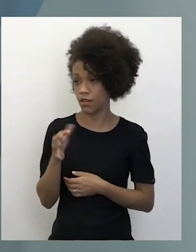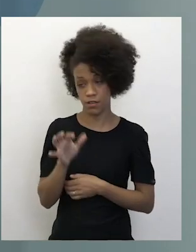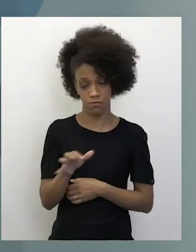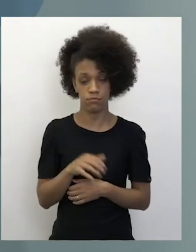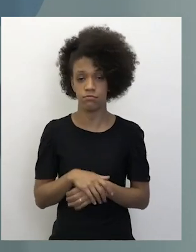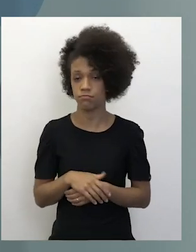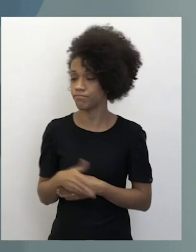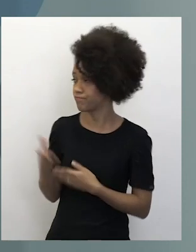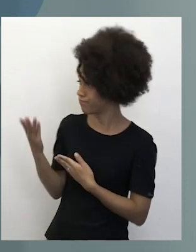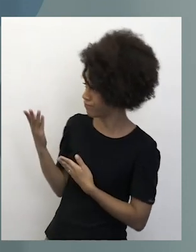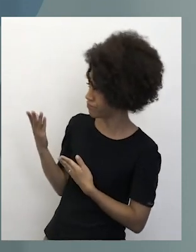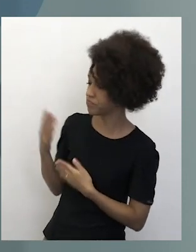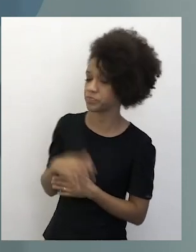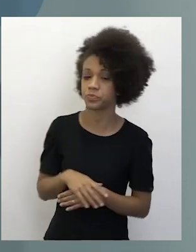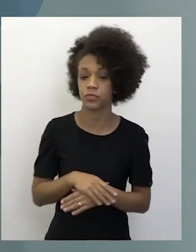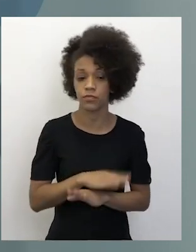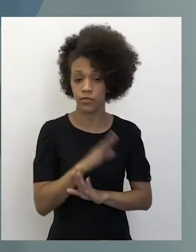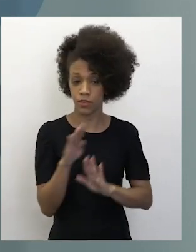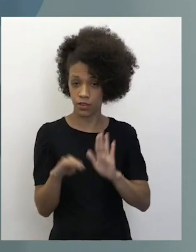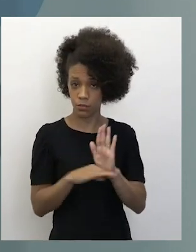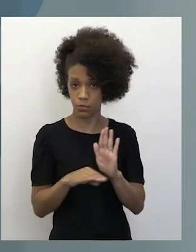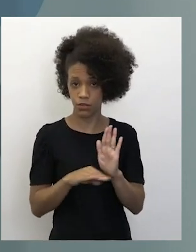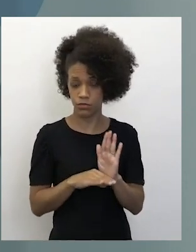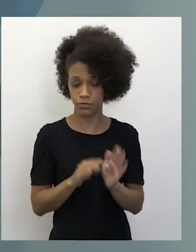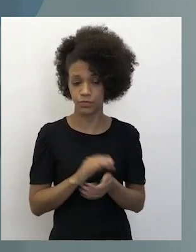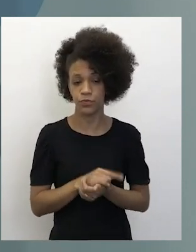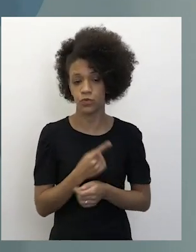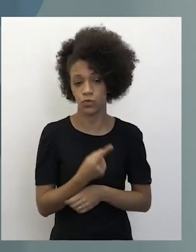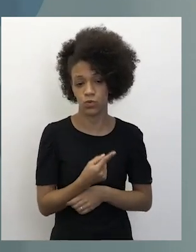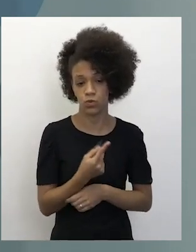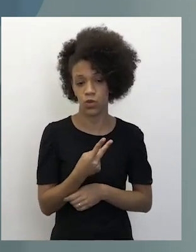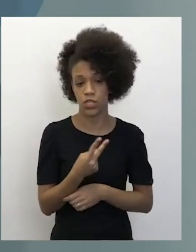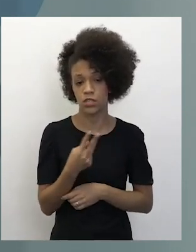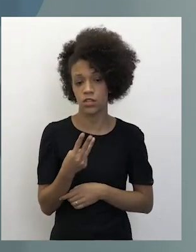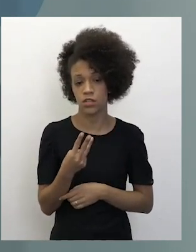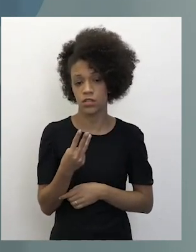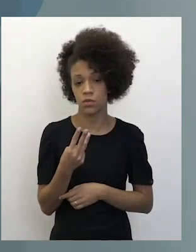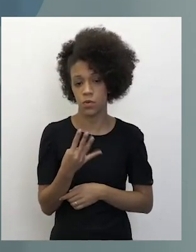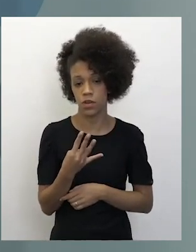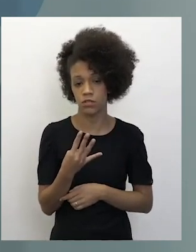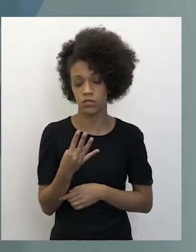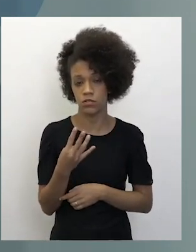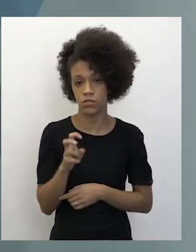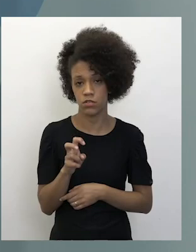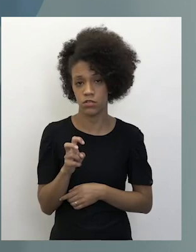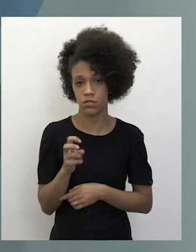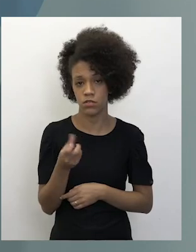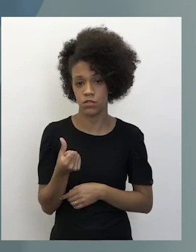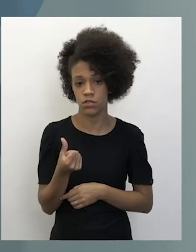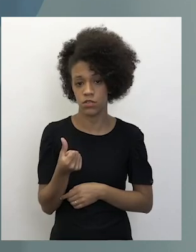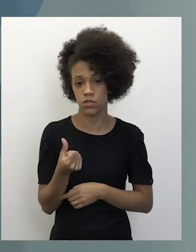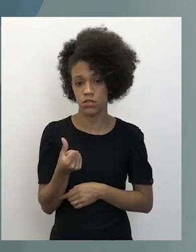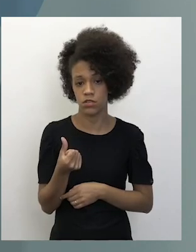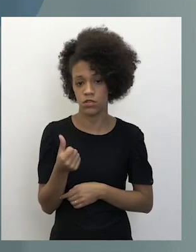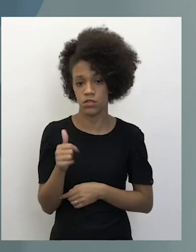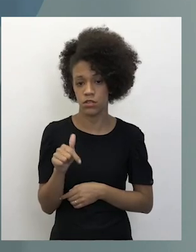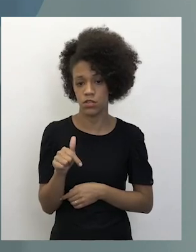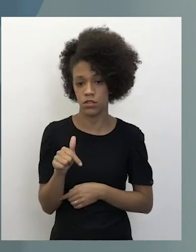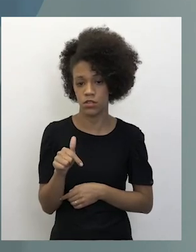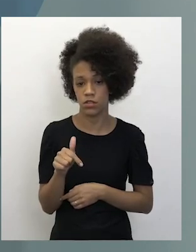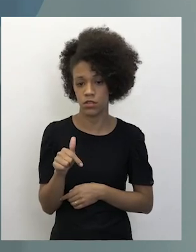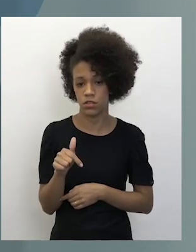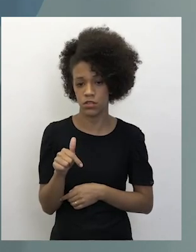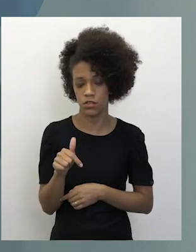isto certo embaixo na ser igual um dois três quatro cinco seis